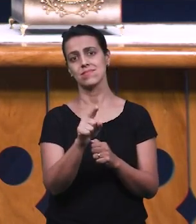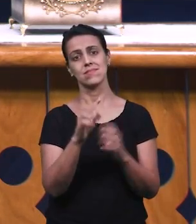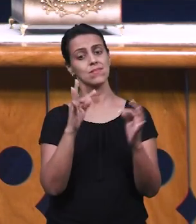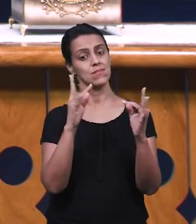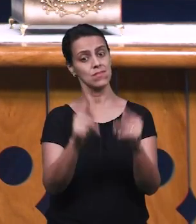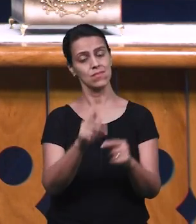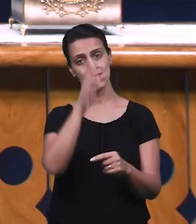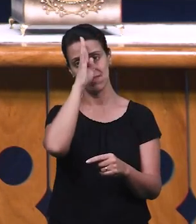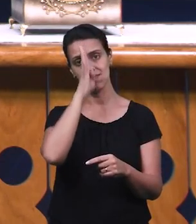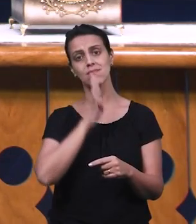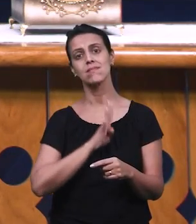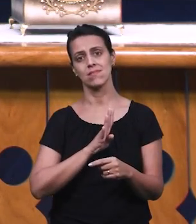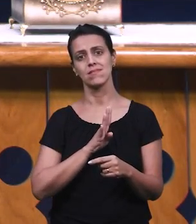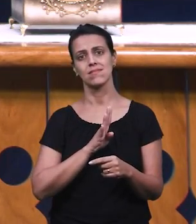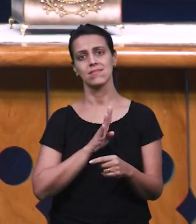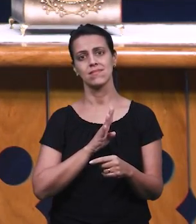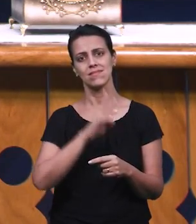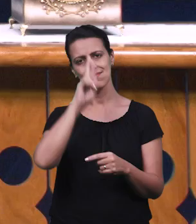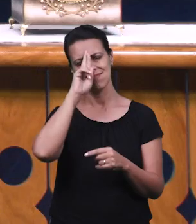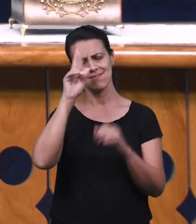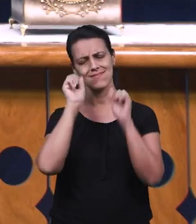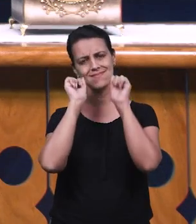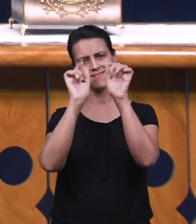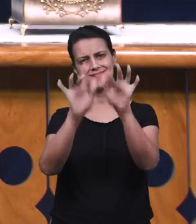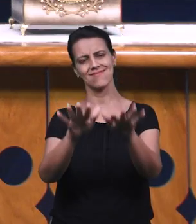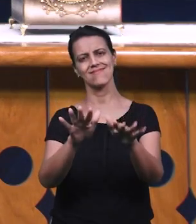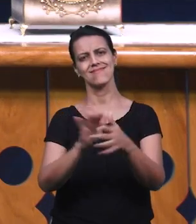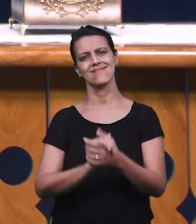tudo gratuitamente. Que o